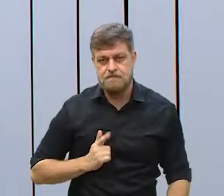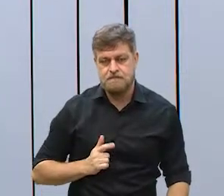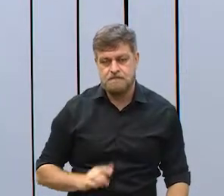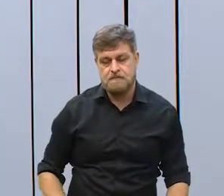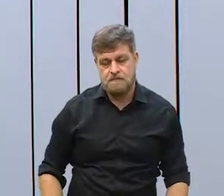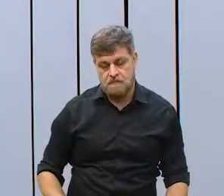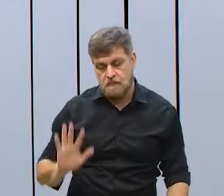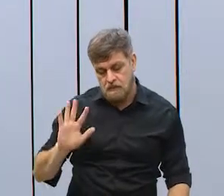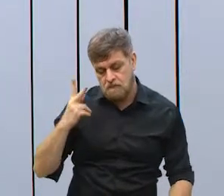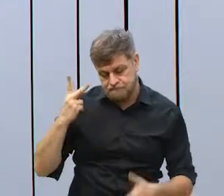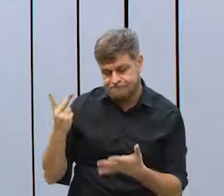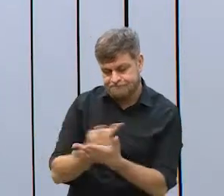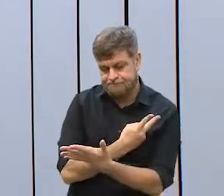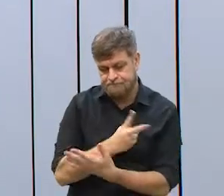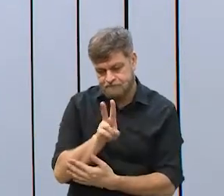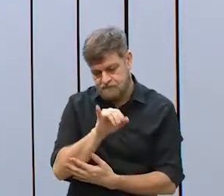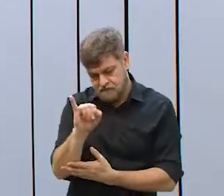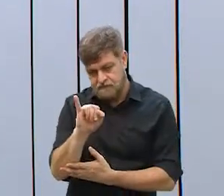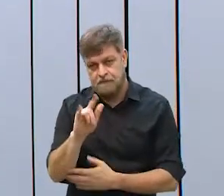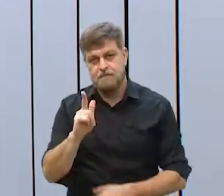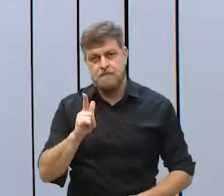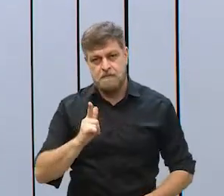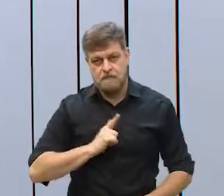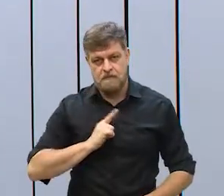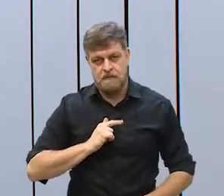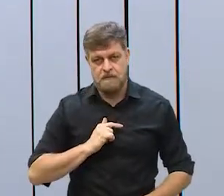acontecer esse crescimento